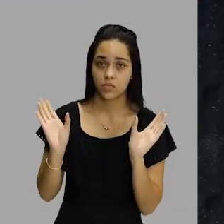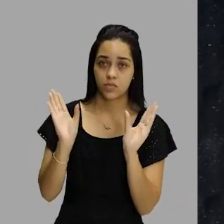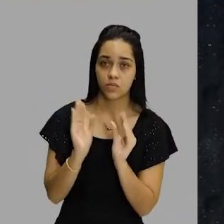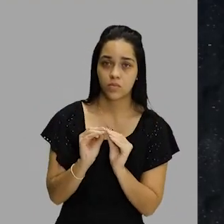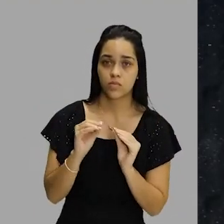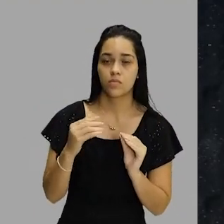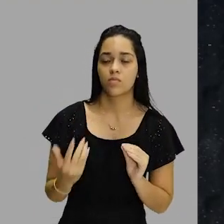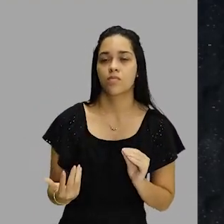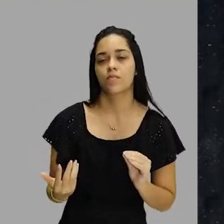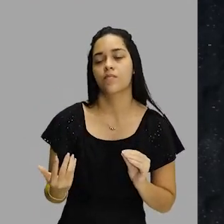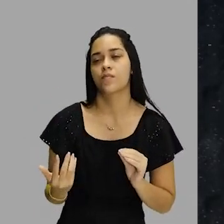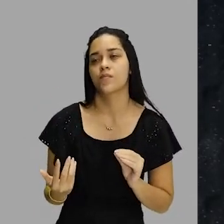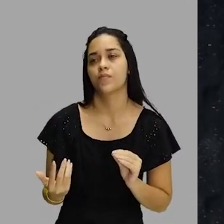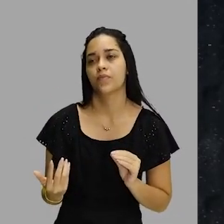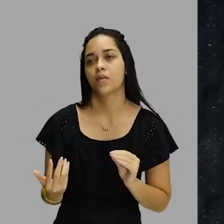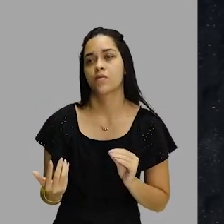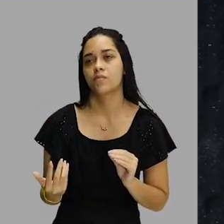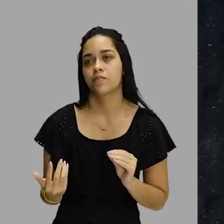a